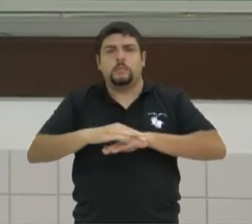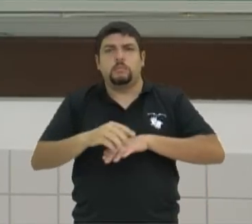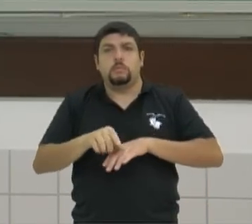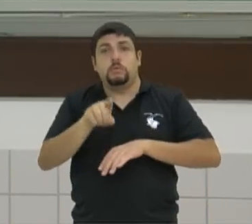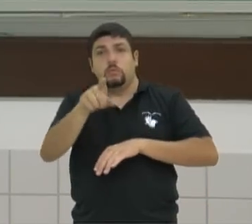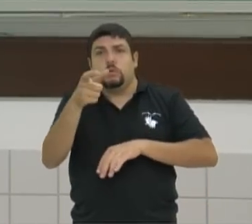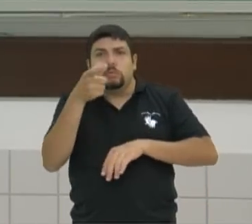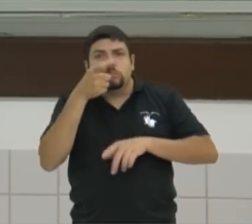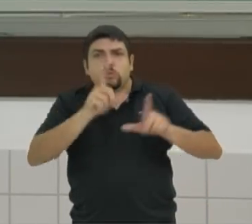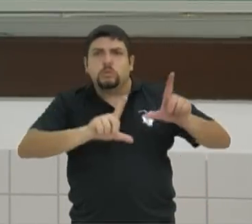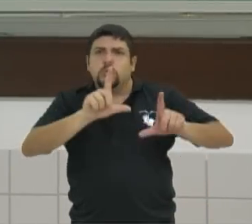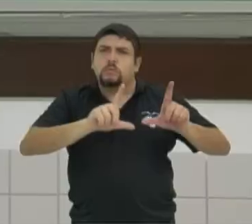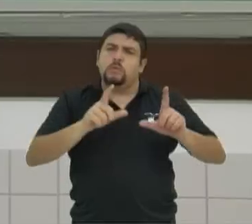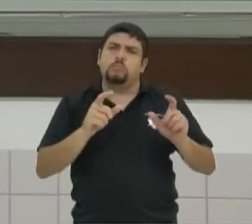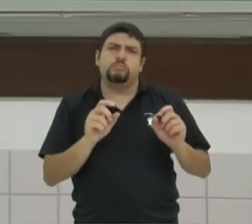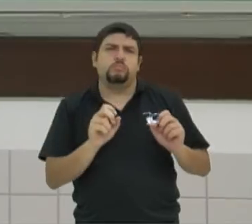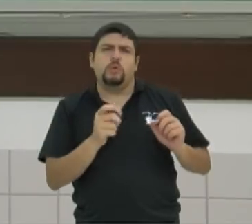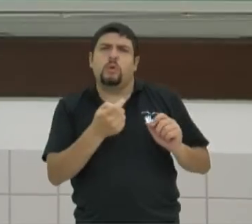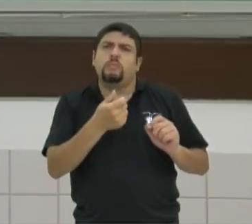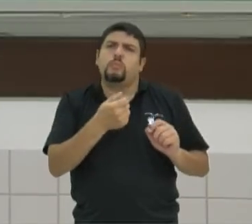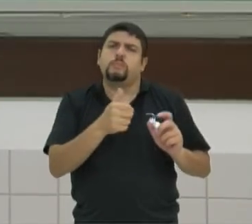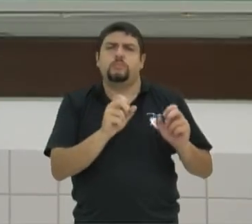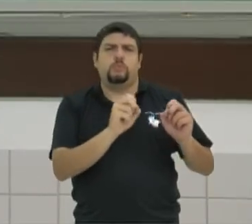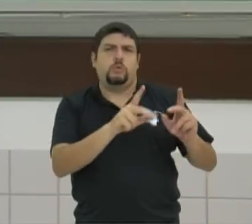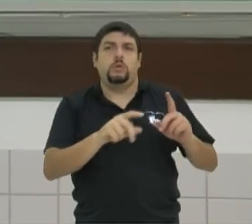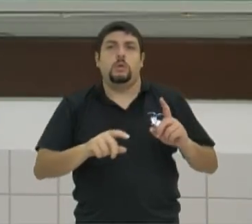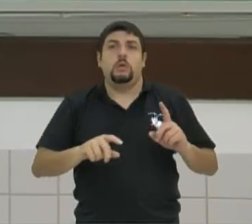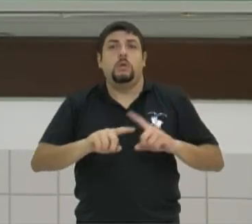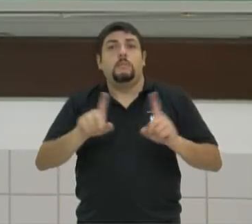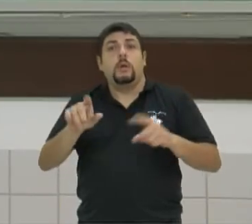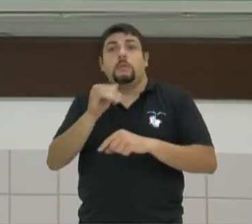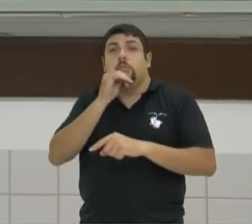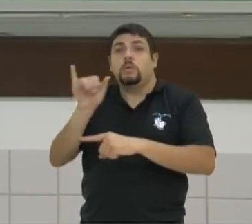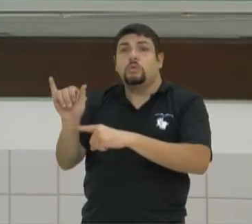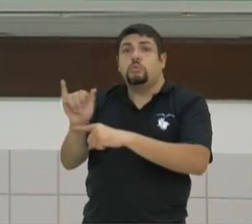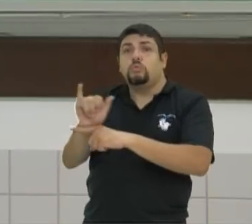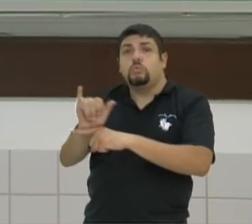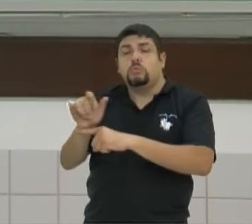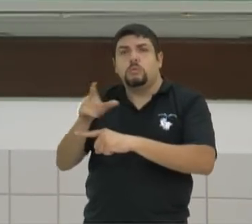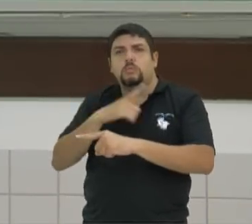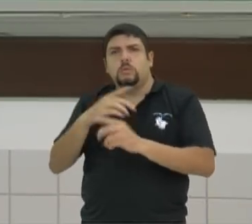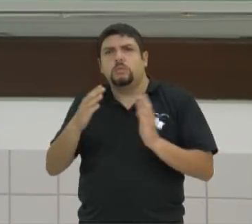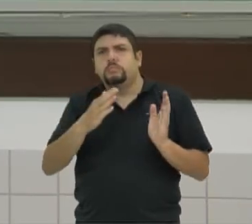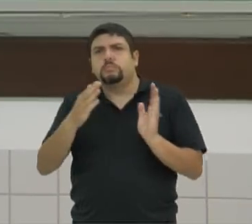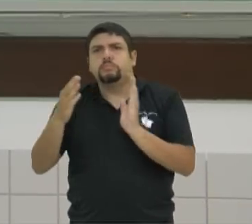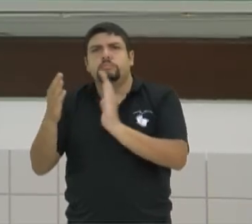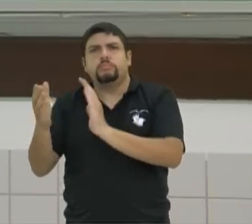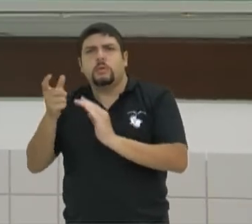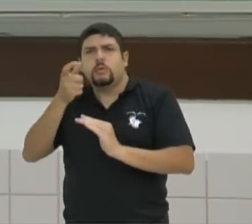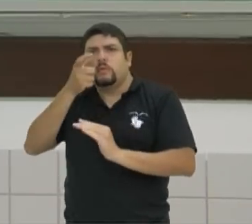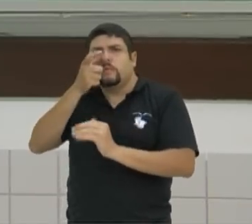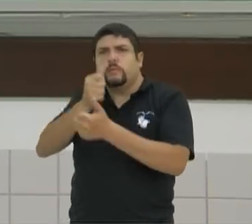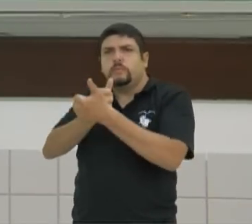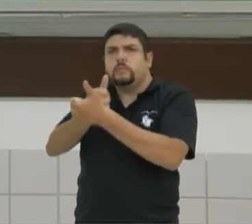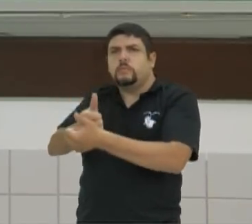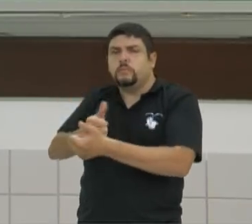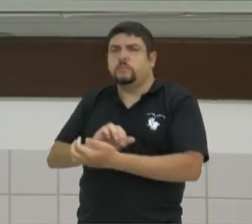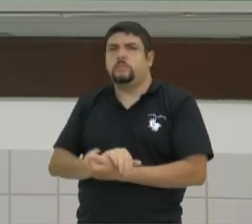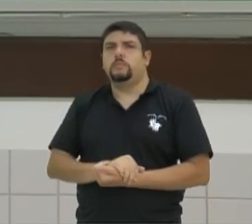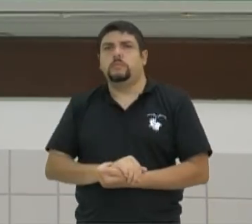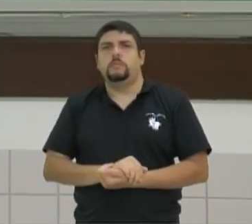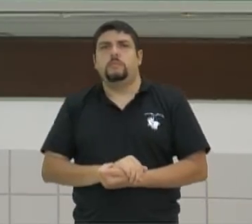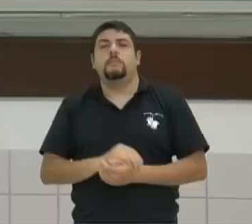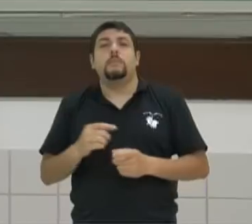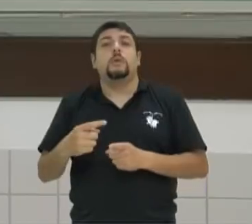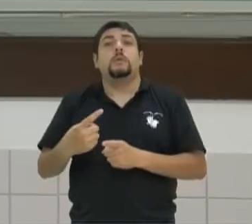televisão, mas a maioria de vocês acompanha alguma coisa aí no YouTube, tem algum canal favorito, né? E tal. Então, por que do destaque? Por que dessa